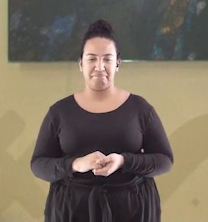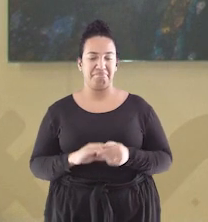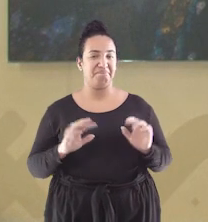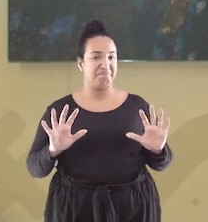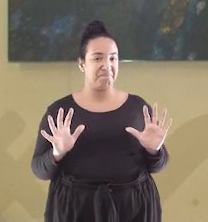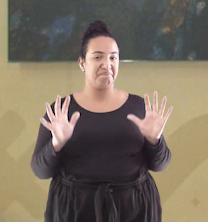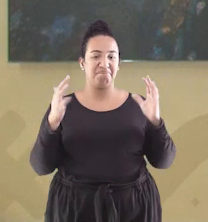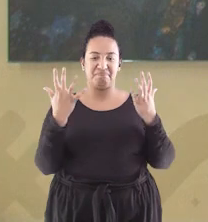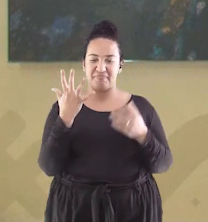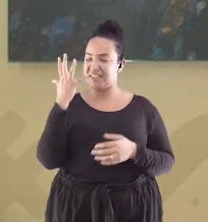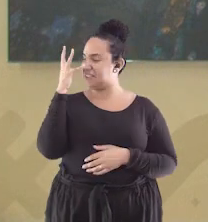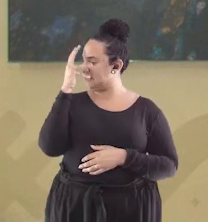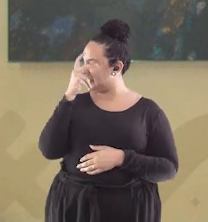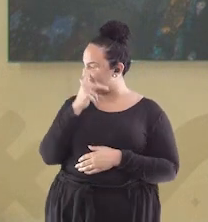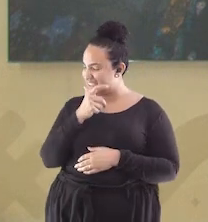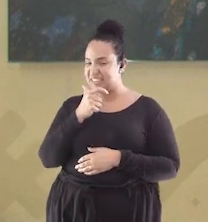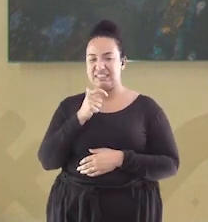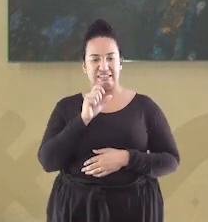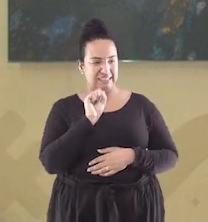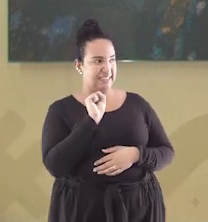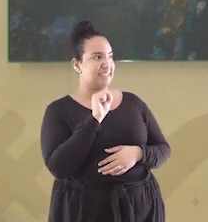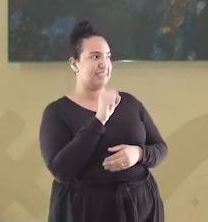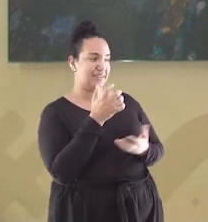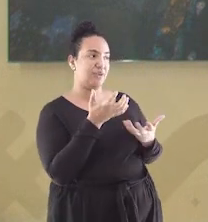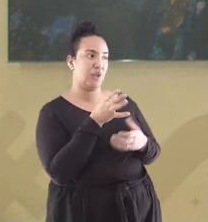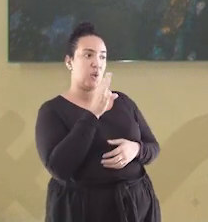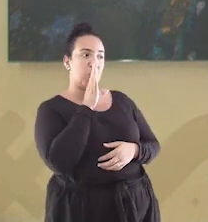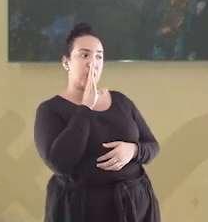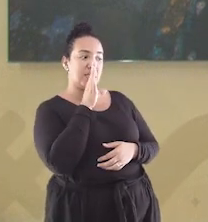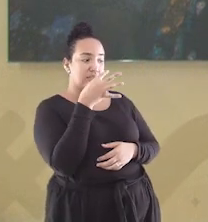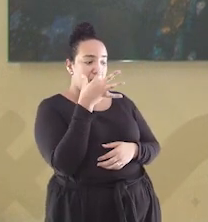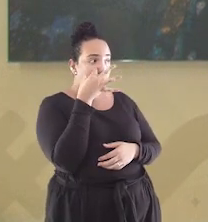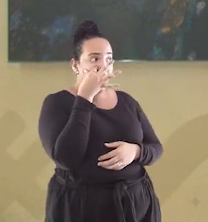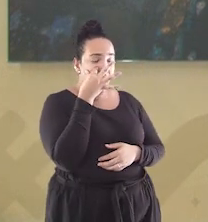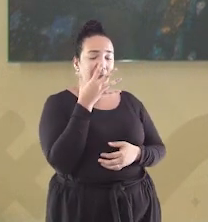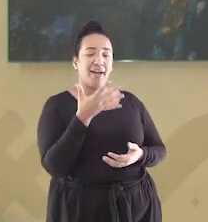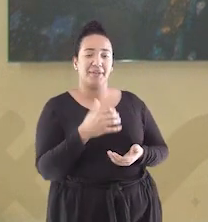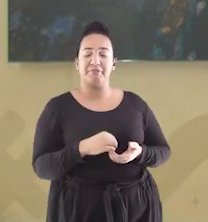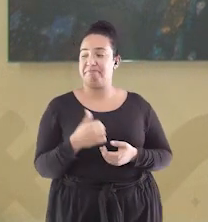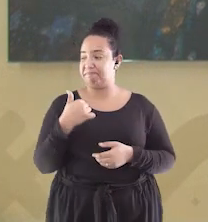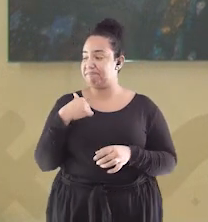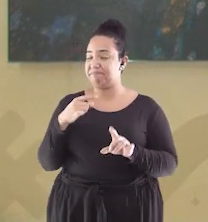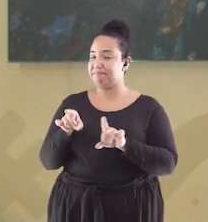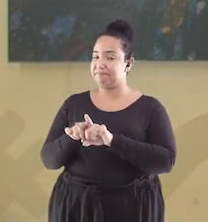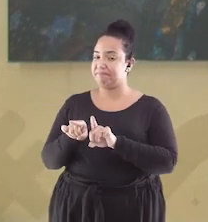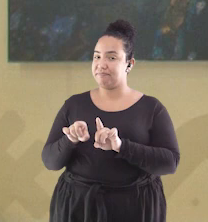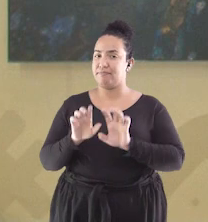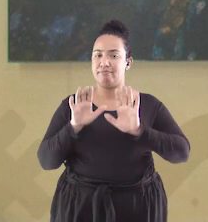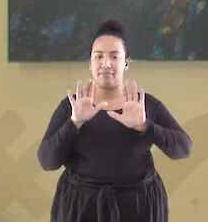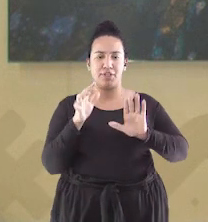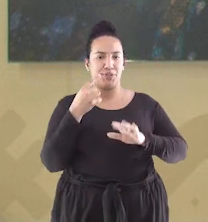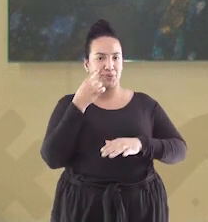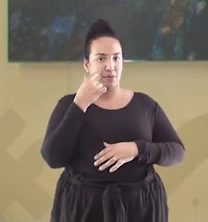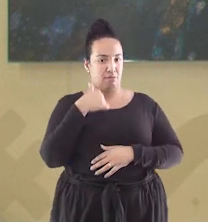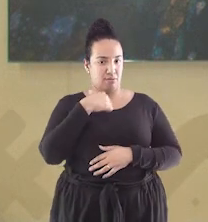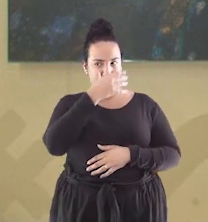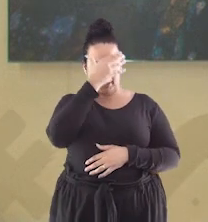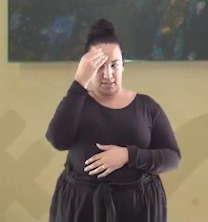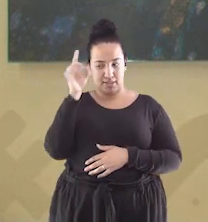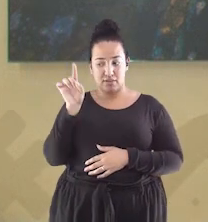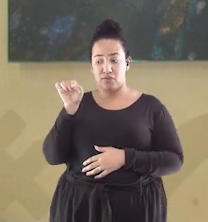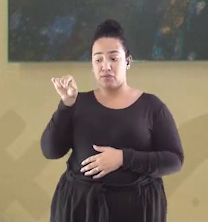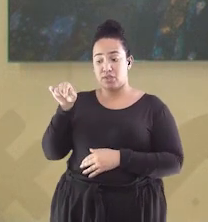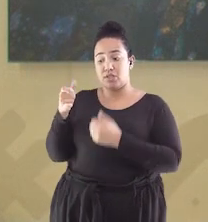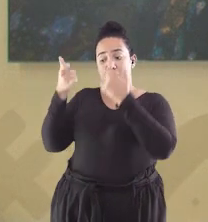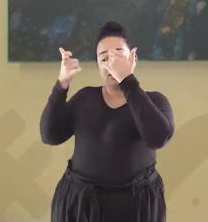Tainara, que festa linda! Sim, eu ainda quero conhecer de perto. Sim, eu também. Mas olha só, não esqueci não, você ficou